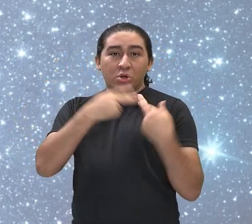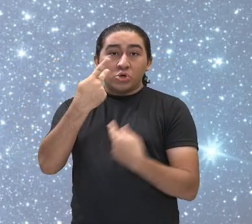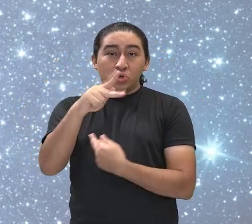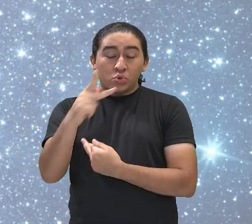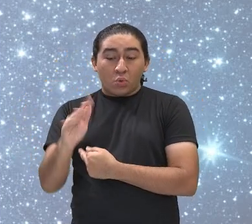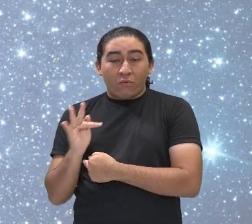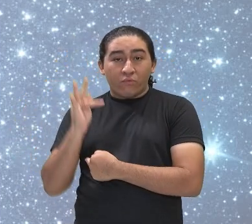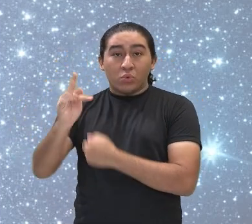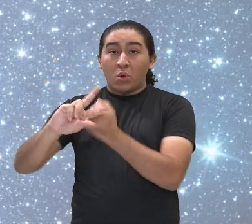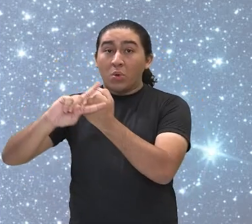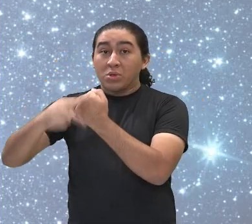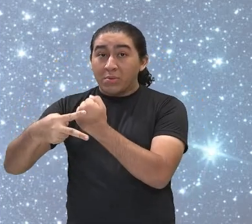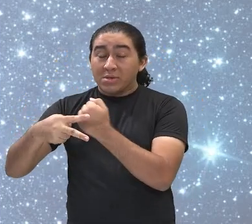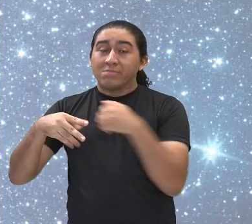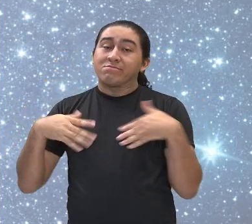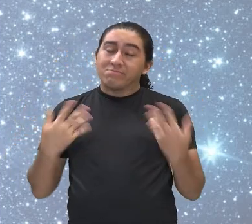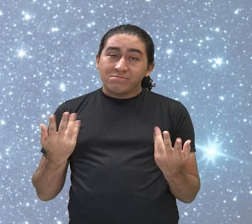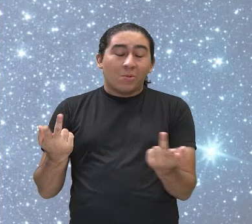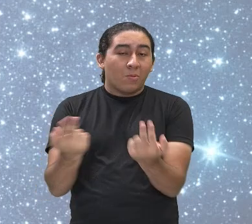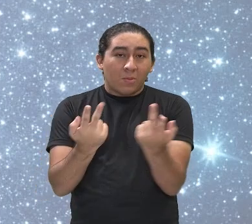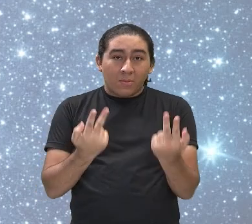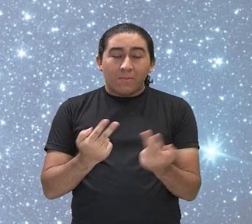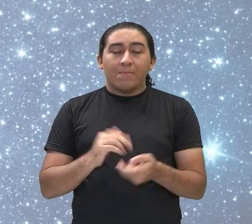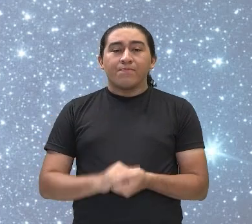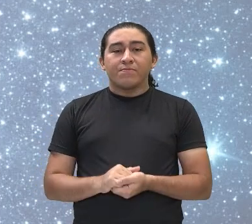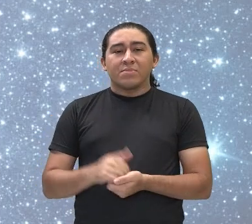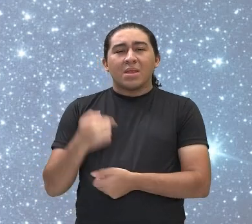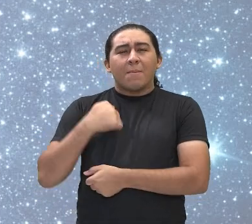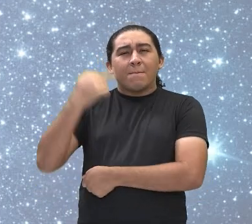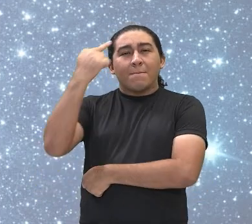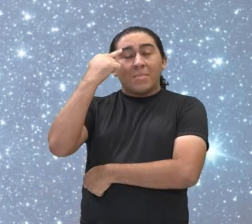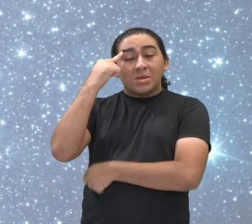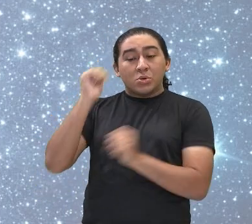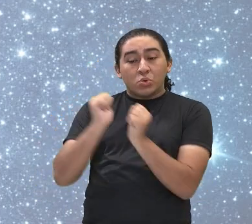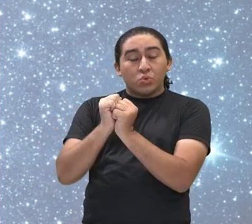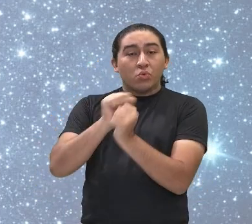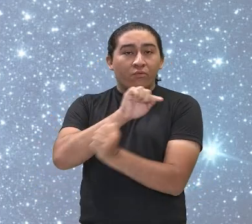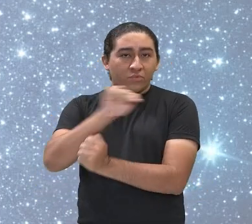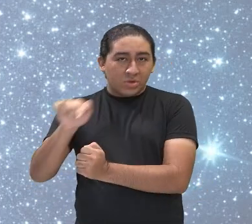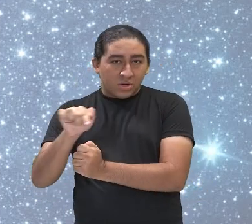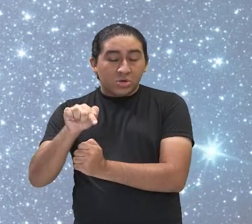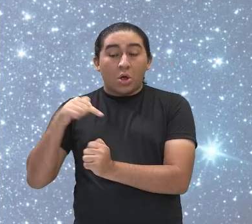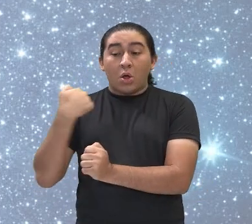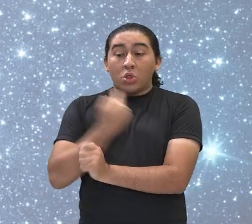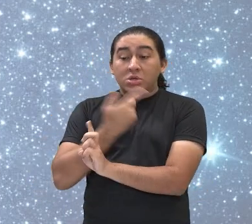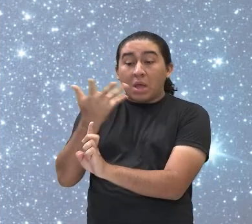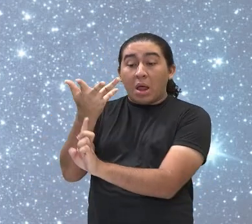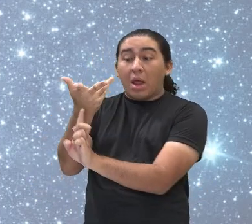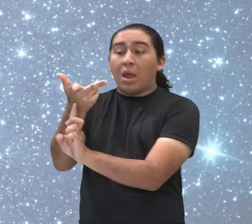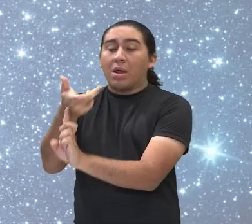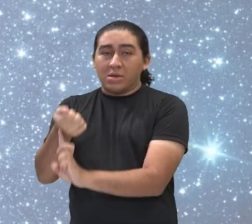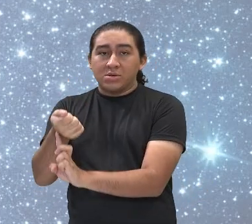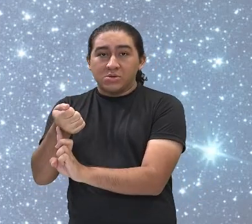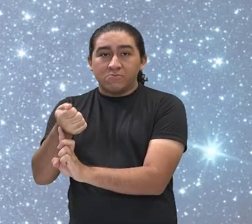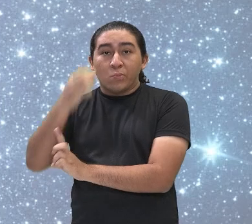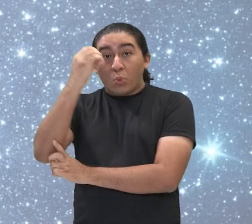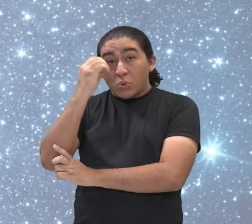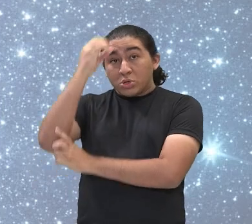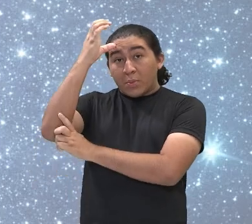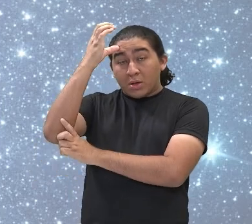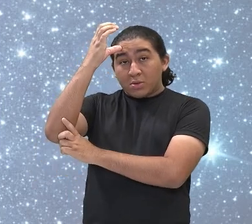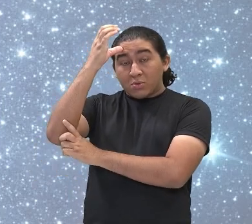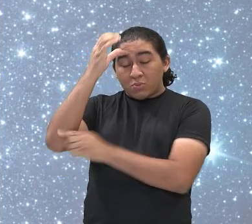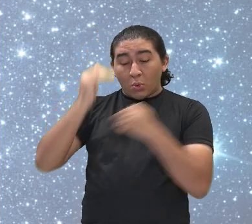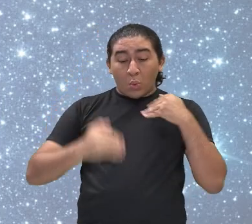Exato. Aqui vou tentar cativar um pouquinho vocês com a nossa arte, com o conhecimento, com o